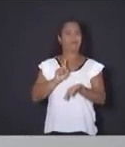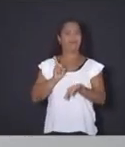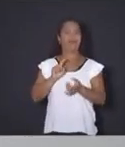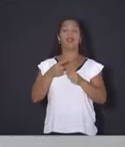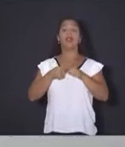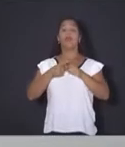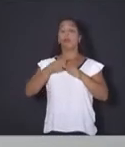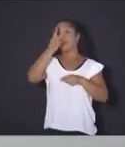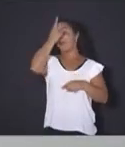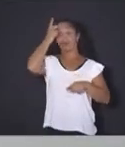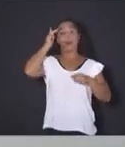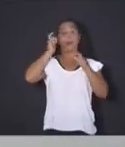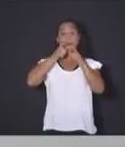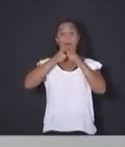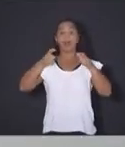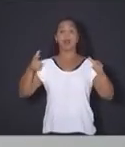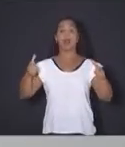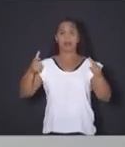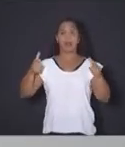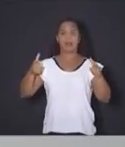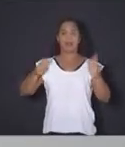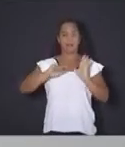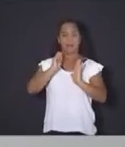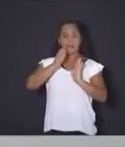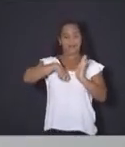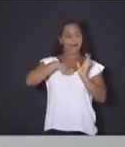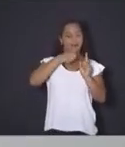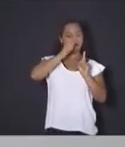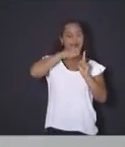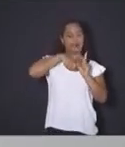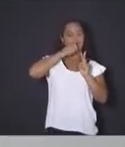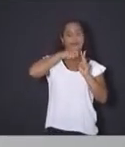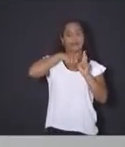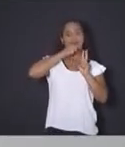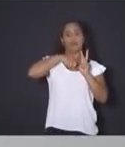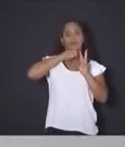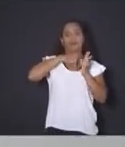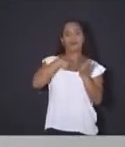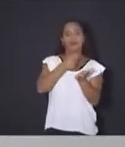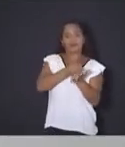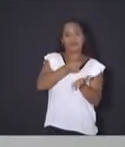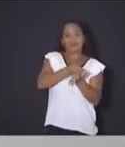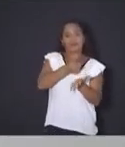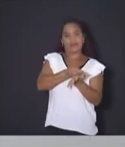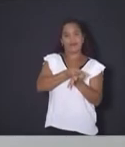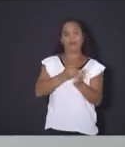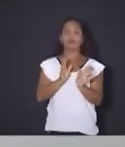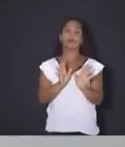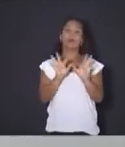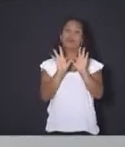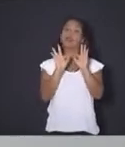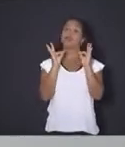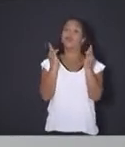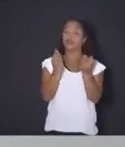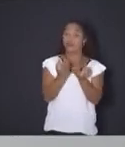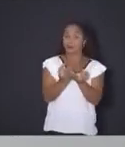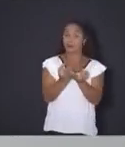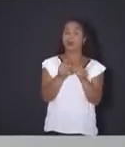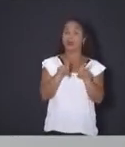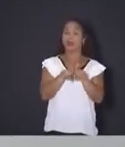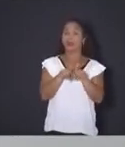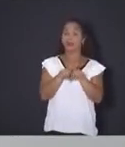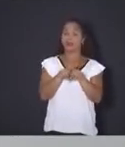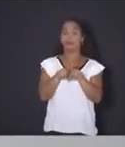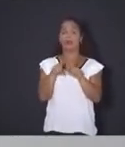pessoas pagam prestações se isso é verdade para as famílias mas ainda é verdade para as